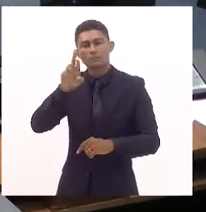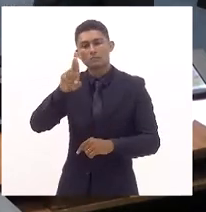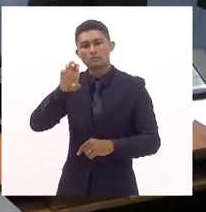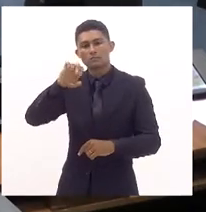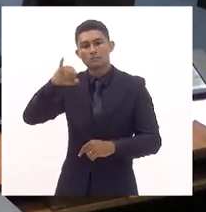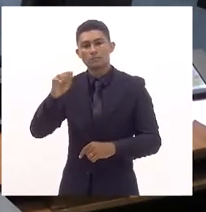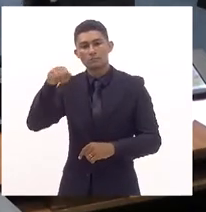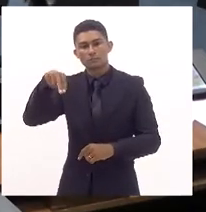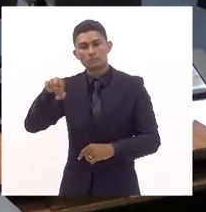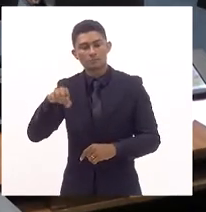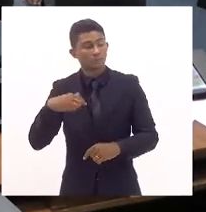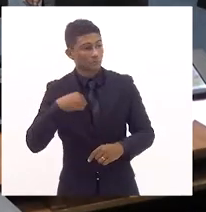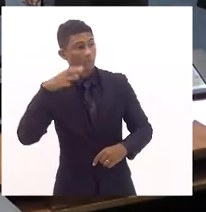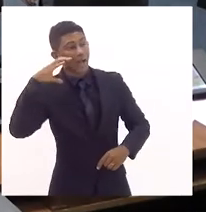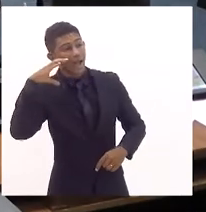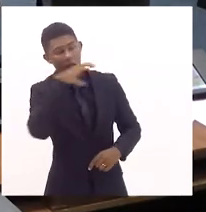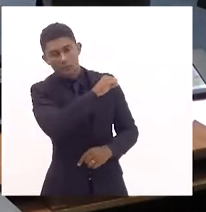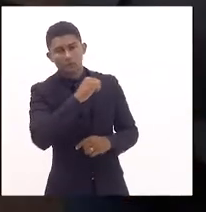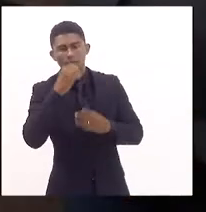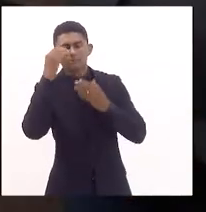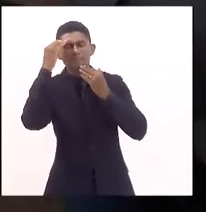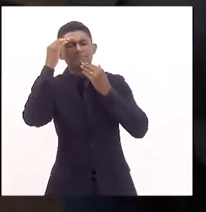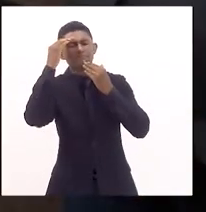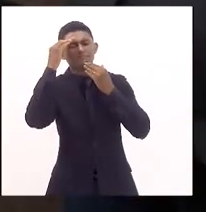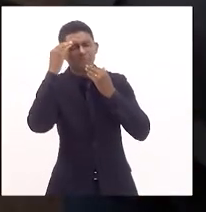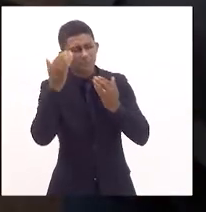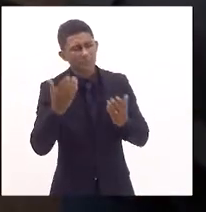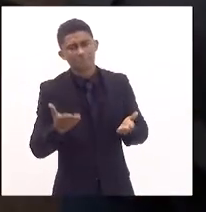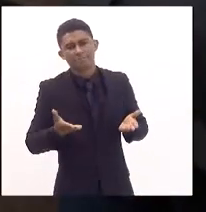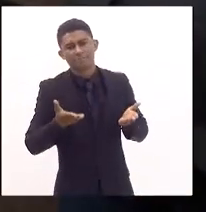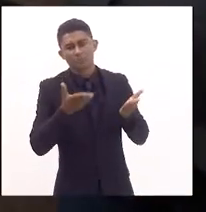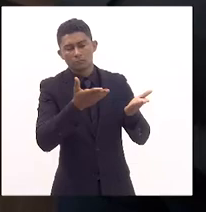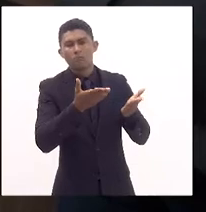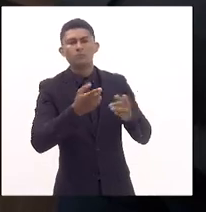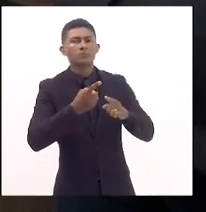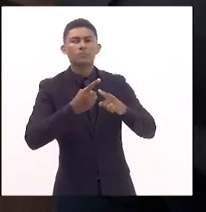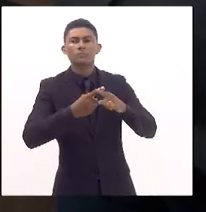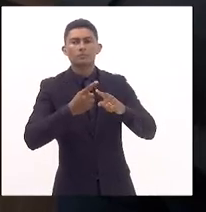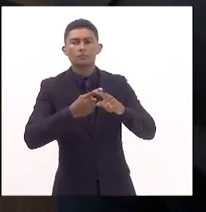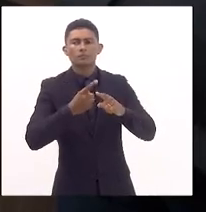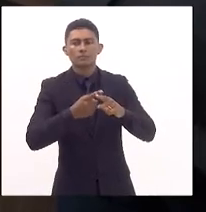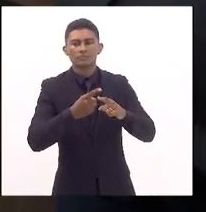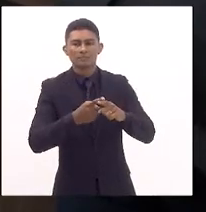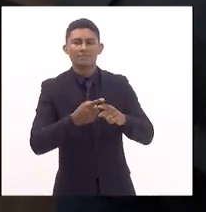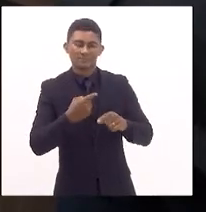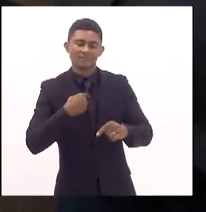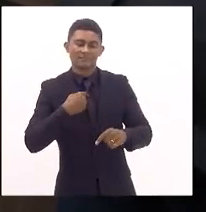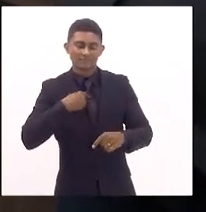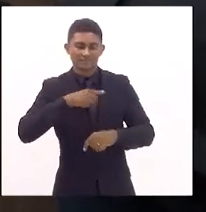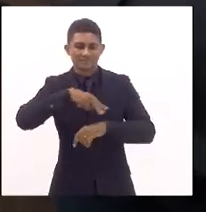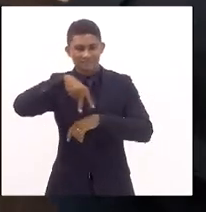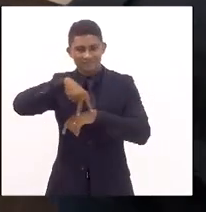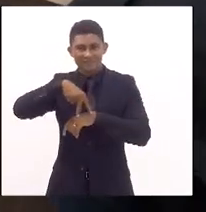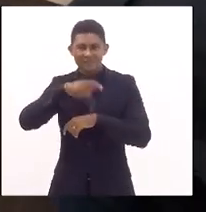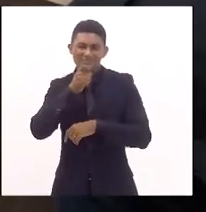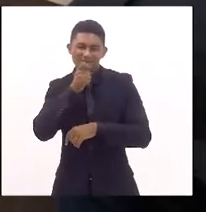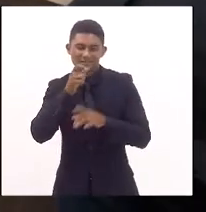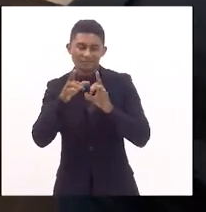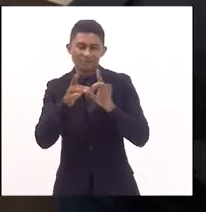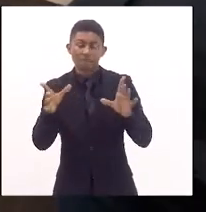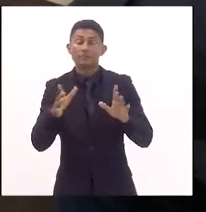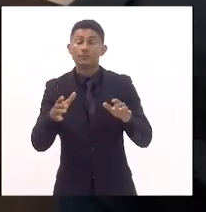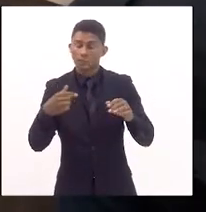Presidente, muito rápido, agradecer Vossa Excelência por me dar a voz, mas eu queria